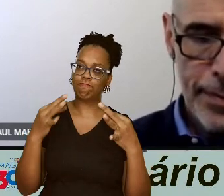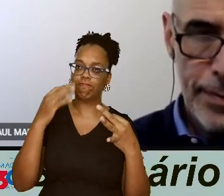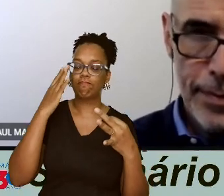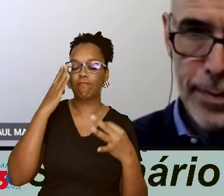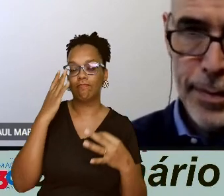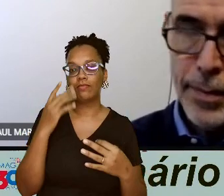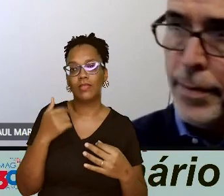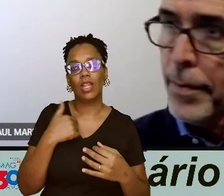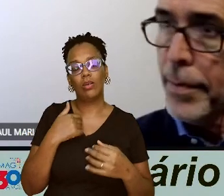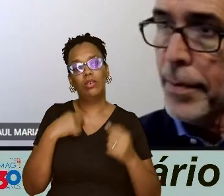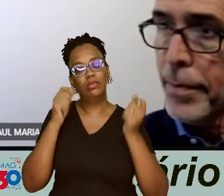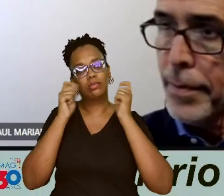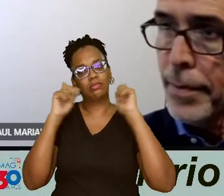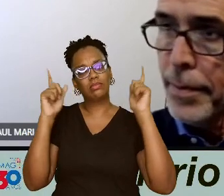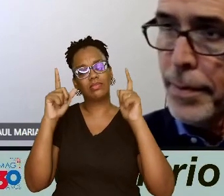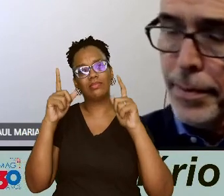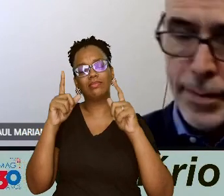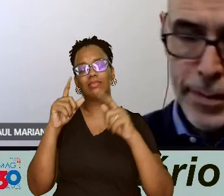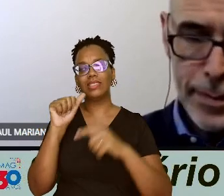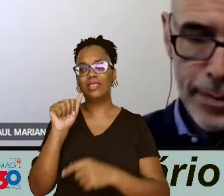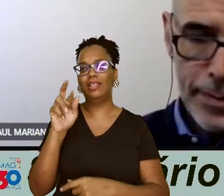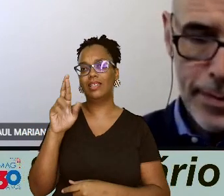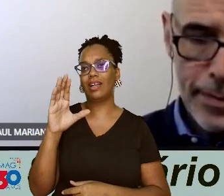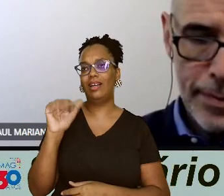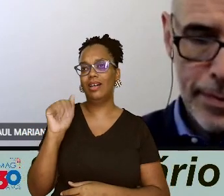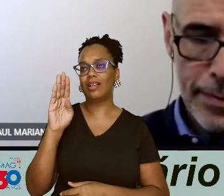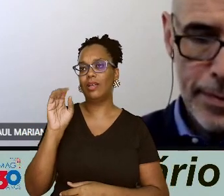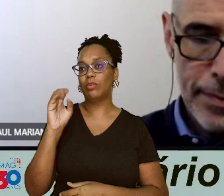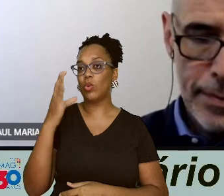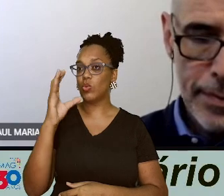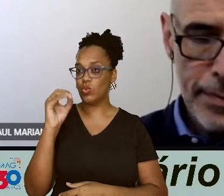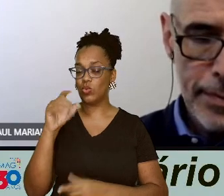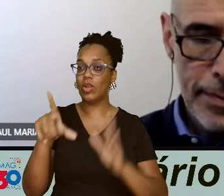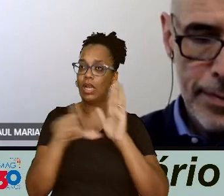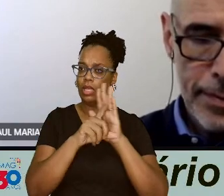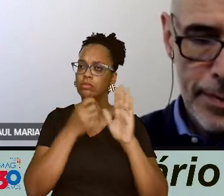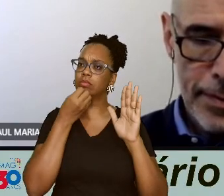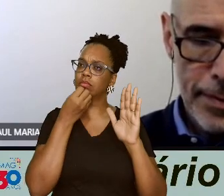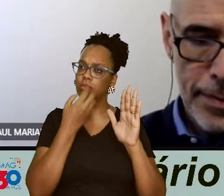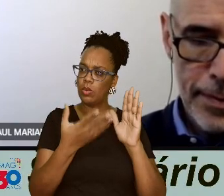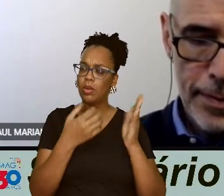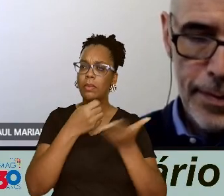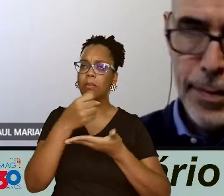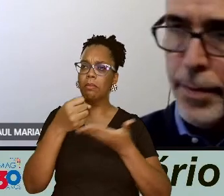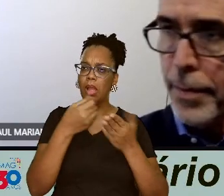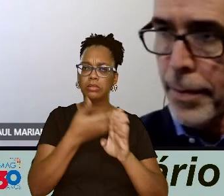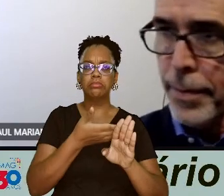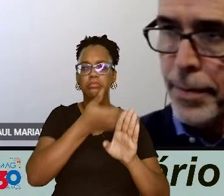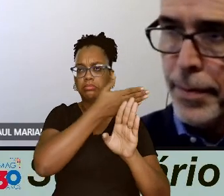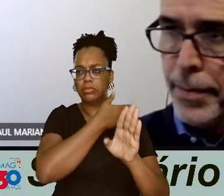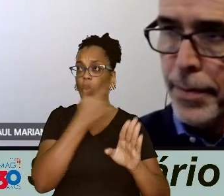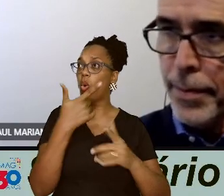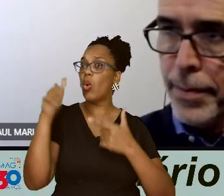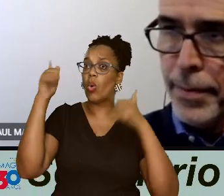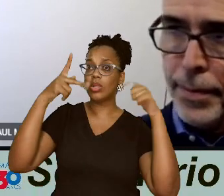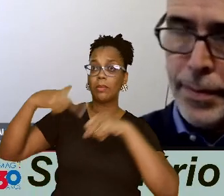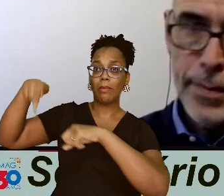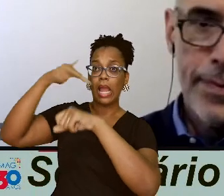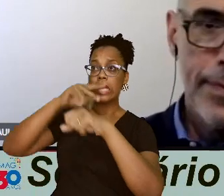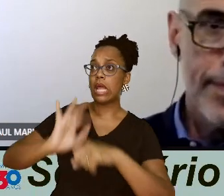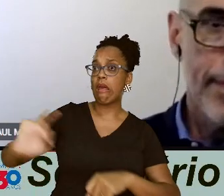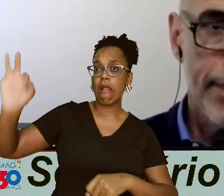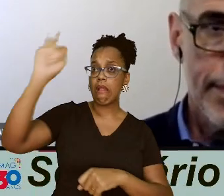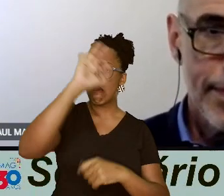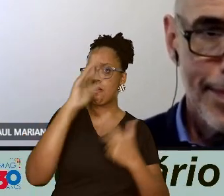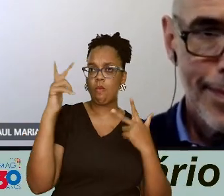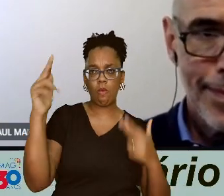eu vejo que o nosso arcabouço legislativo, ele é bom, ele foi construído, ele é de vanguarda, nenhum outro país do mundo tem um igual, eu penso